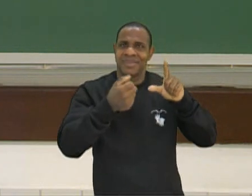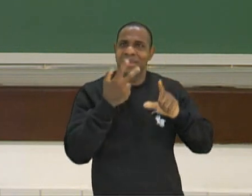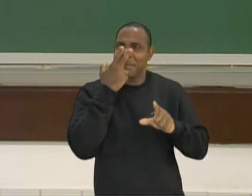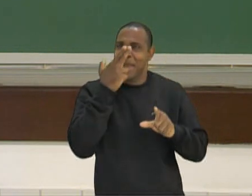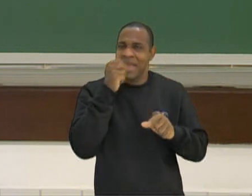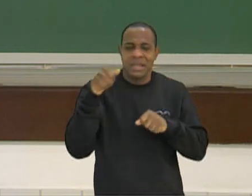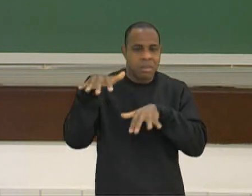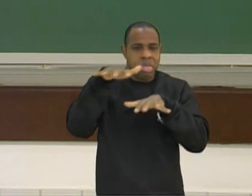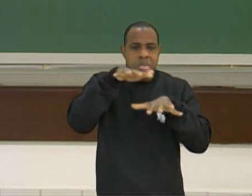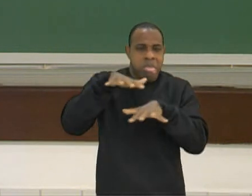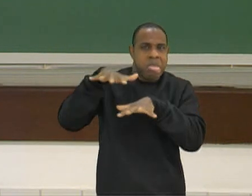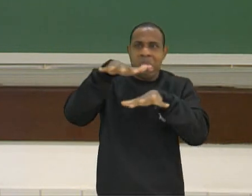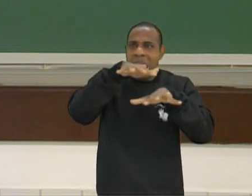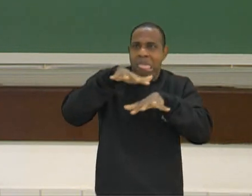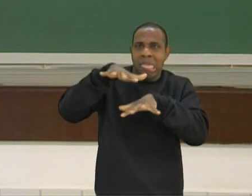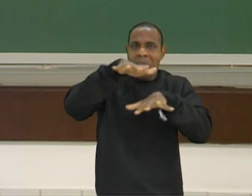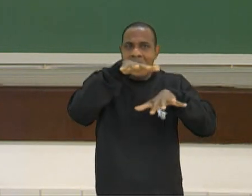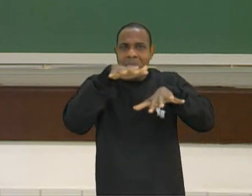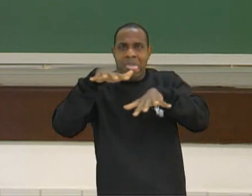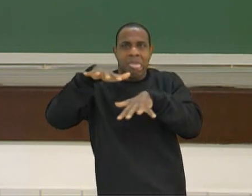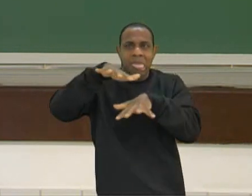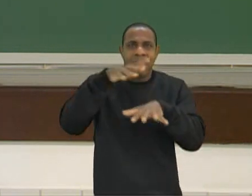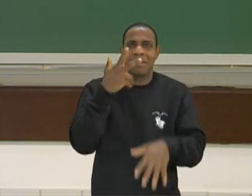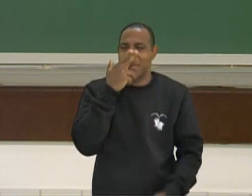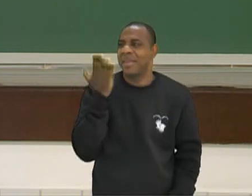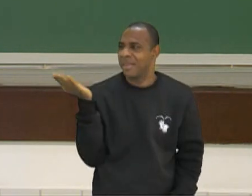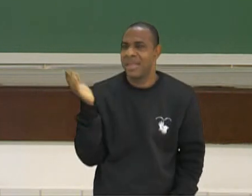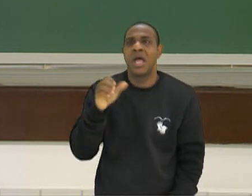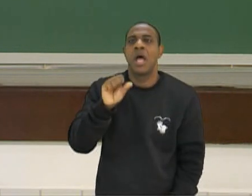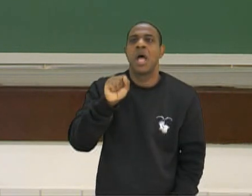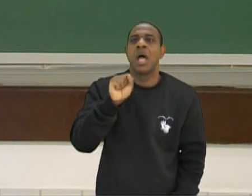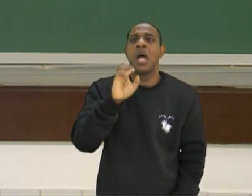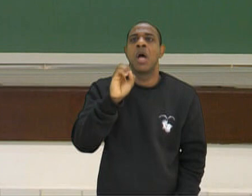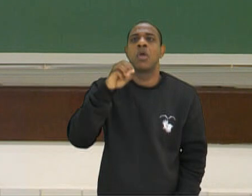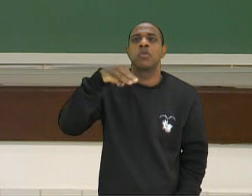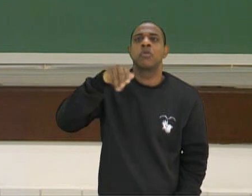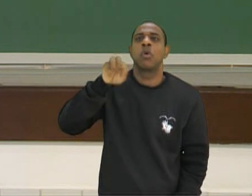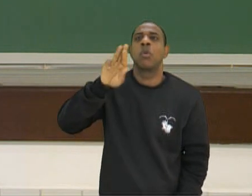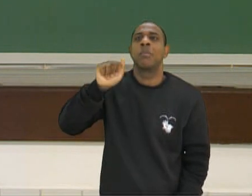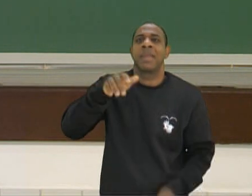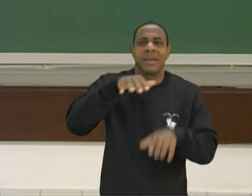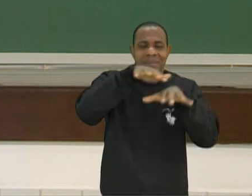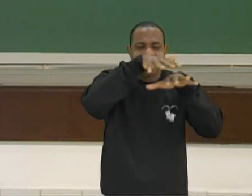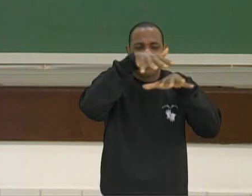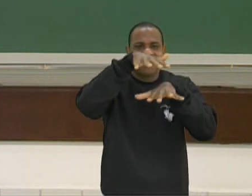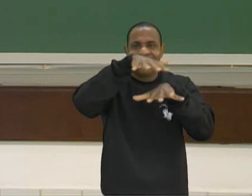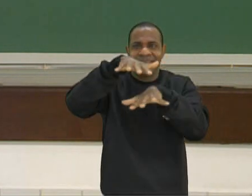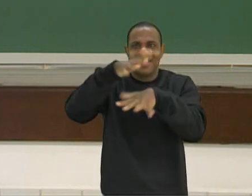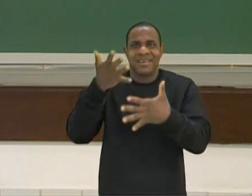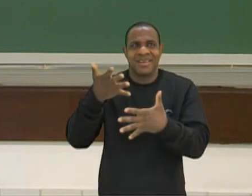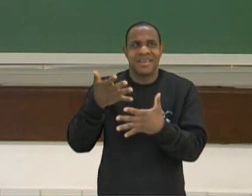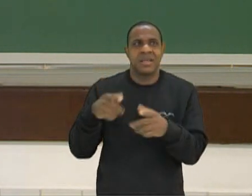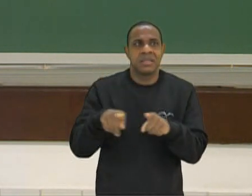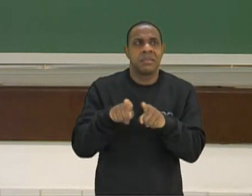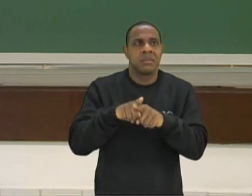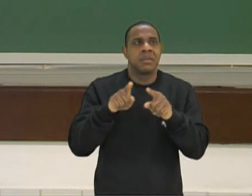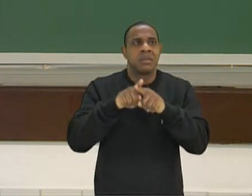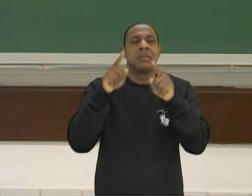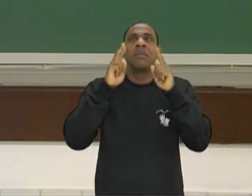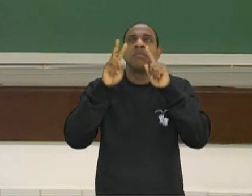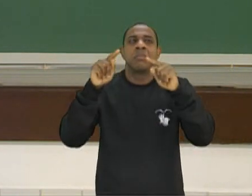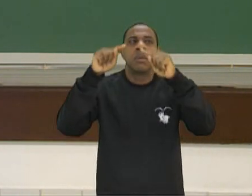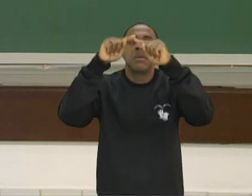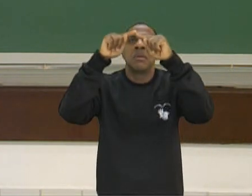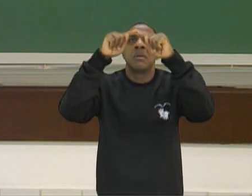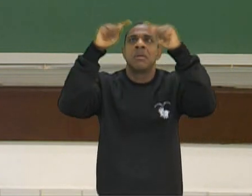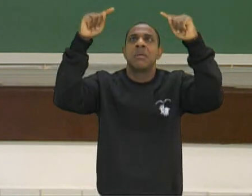ao lado, digamos assim. E isso foi comum durante muito tempo. Ou às vezes uma faixa contínua que você via na tua televisão